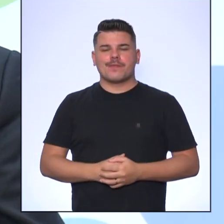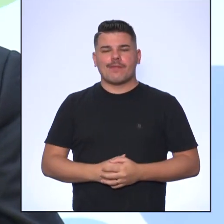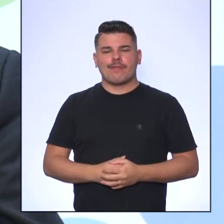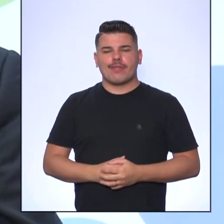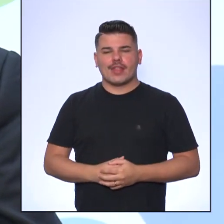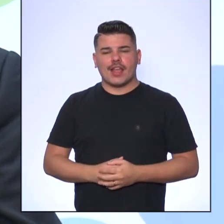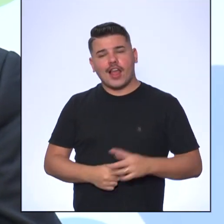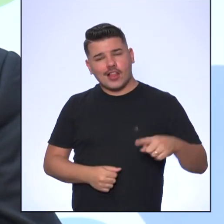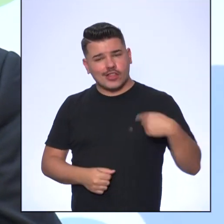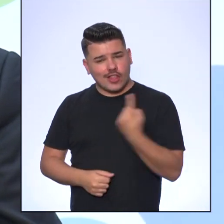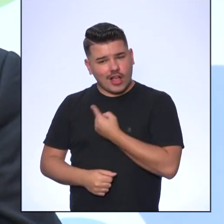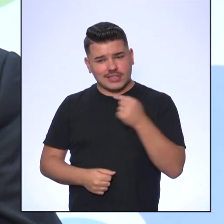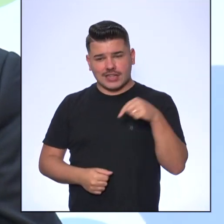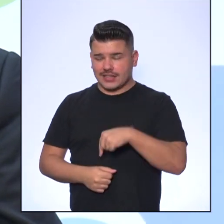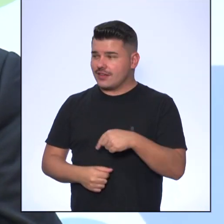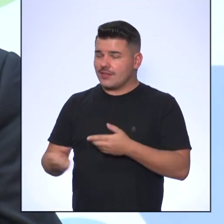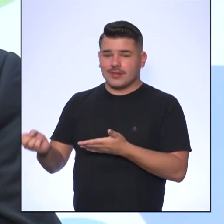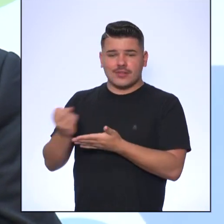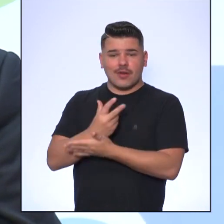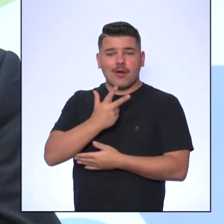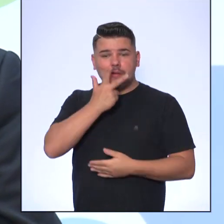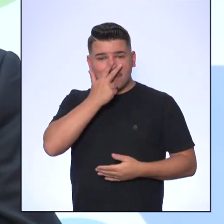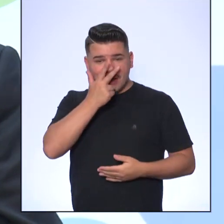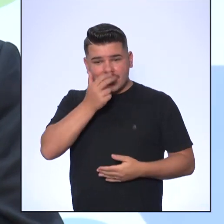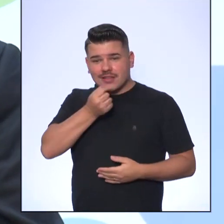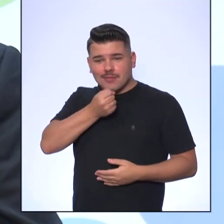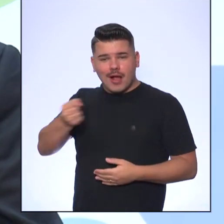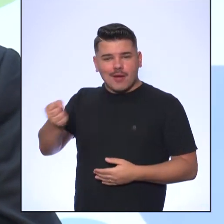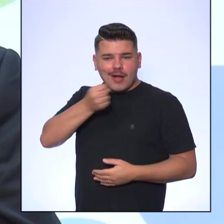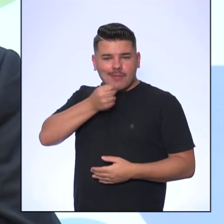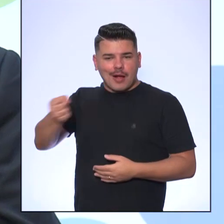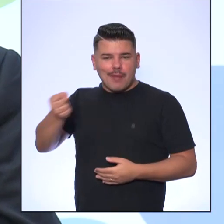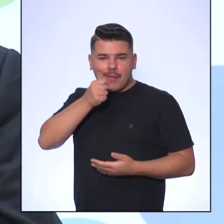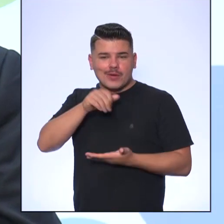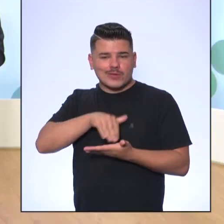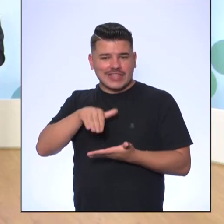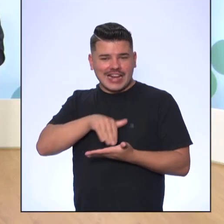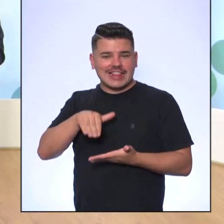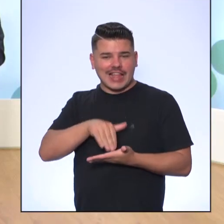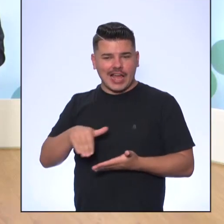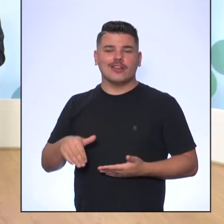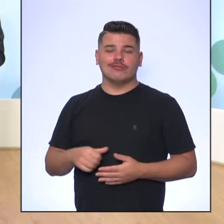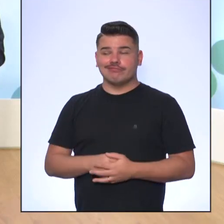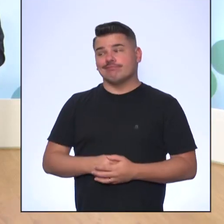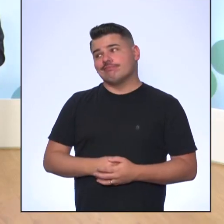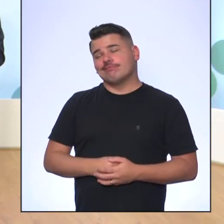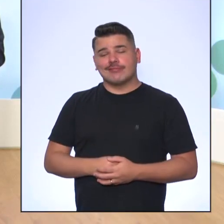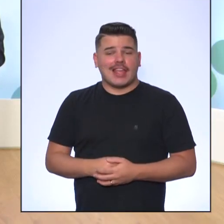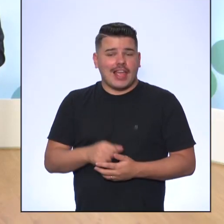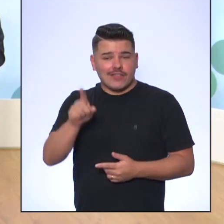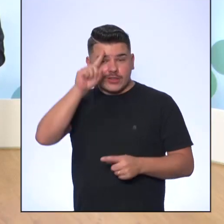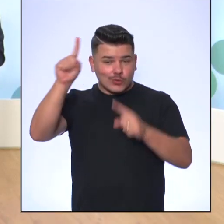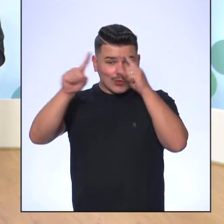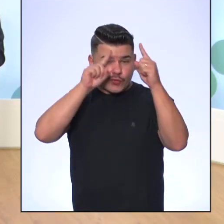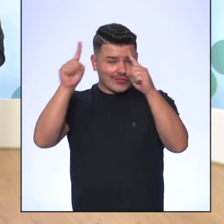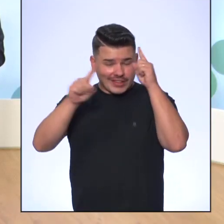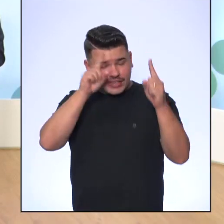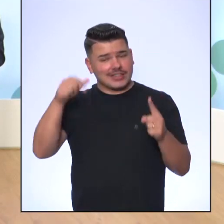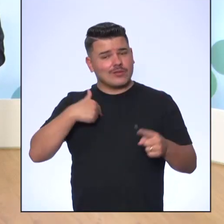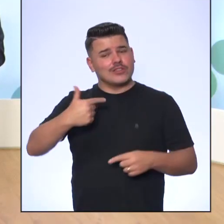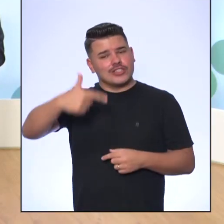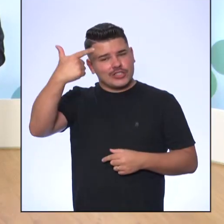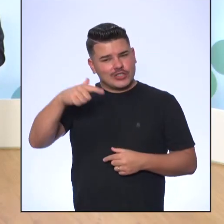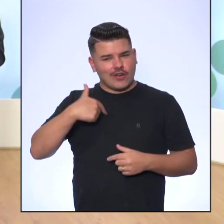Estamos aqui, o Guilherme falou, agora virou um programa de talk show com o secretário. Estamos aqui justamente, Guilherme, tanto para tirar dúvidas, surgiram muitas dúvidas, estou